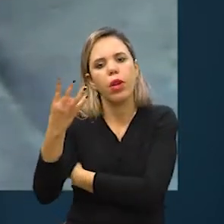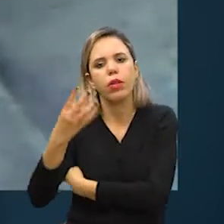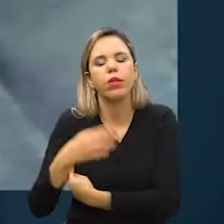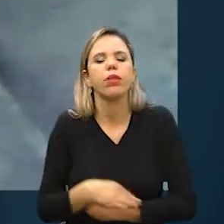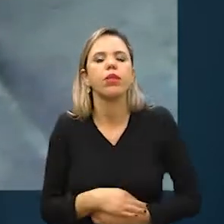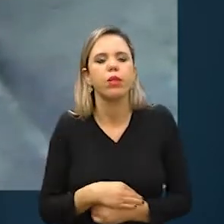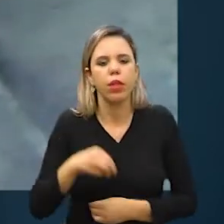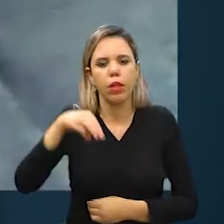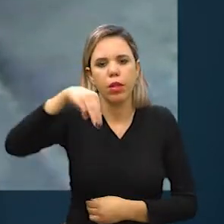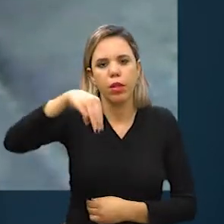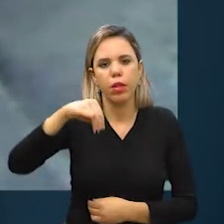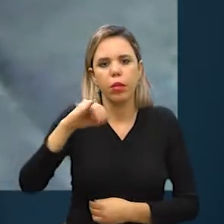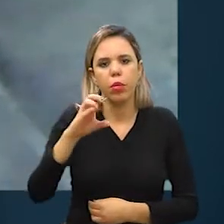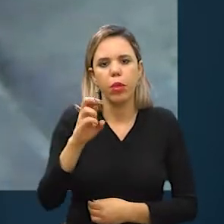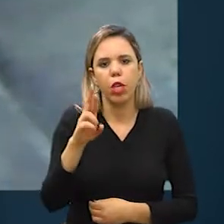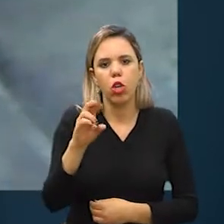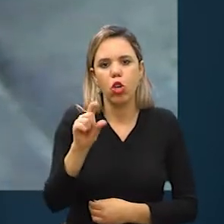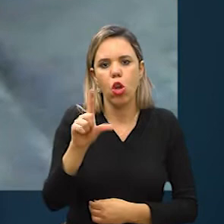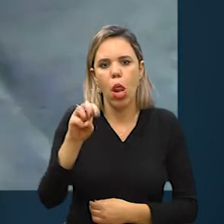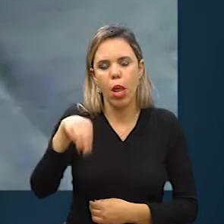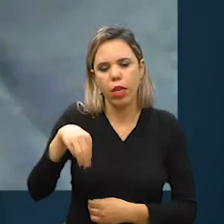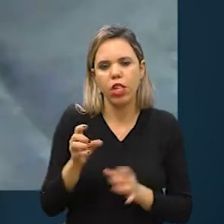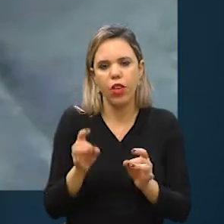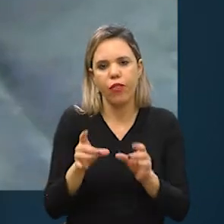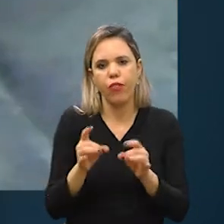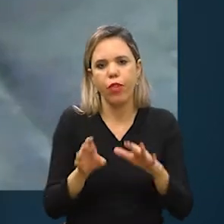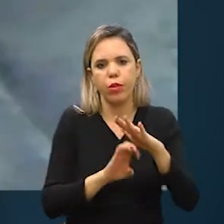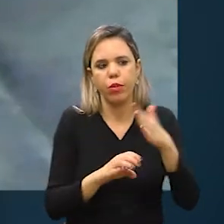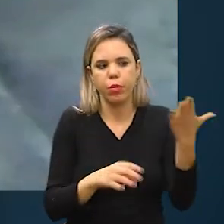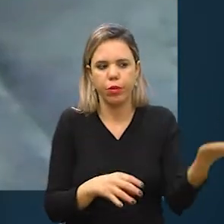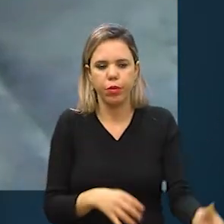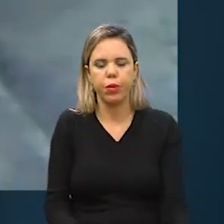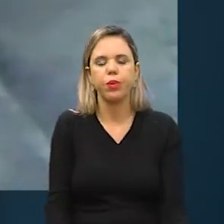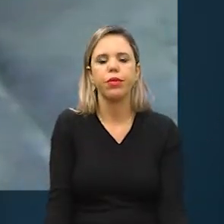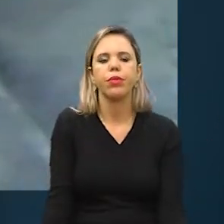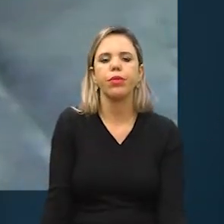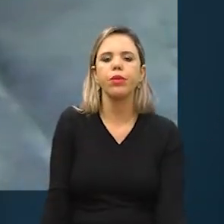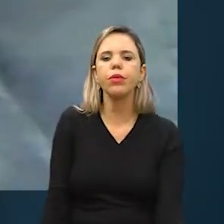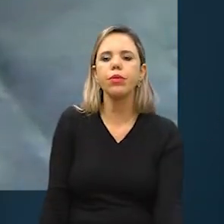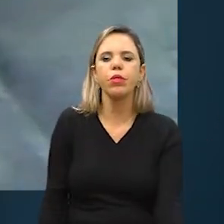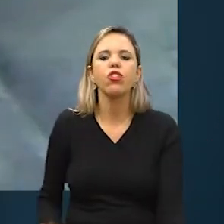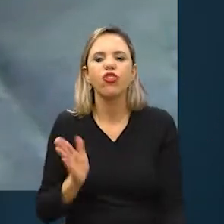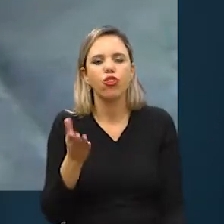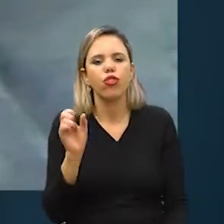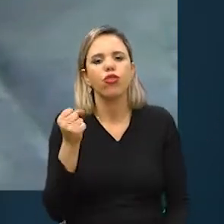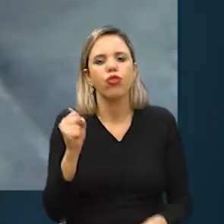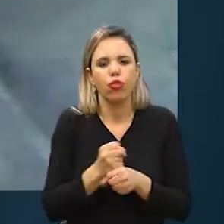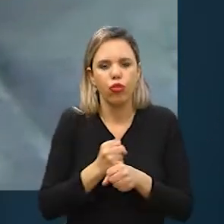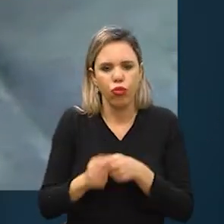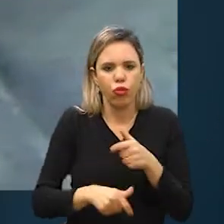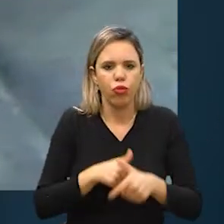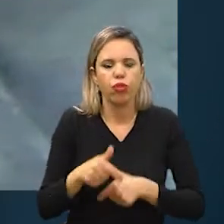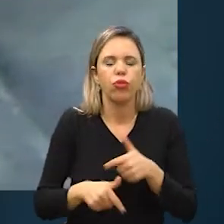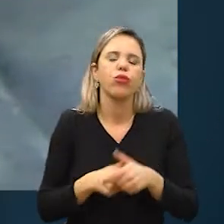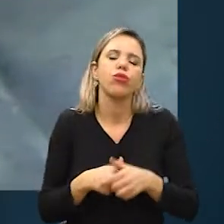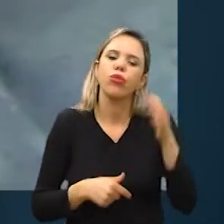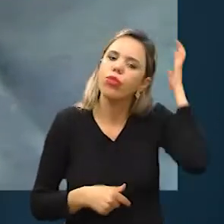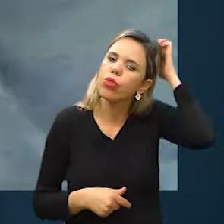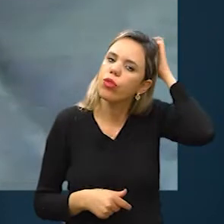1994, que foi a Microlins, e comecei a vender computadores para a Microlins. Eu já estava há 8 anos nesse